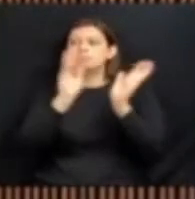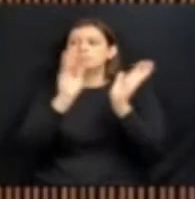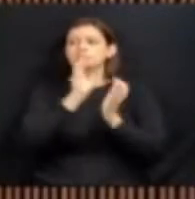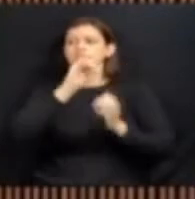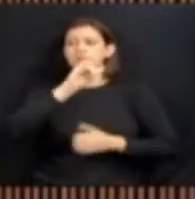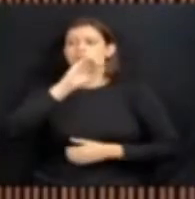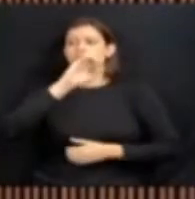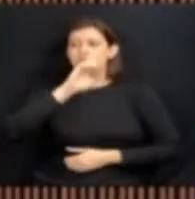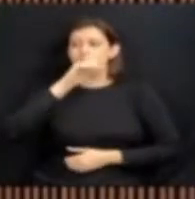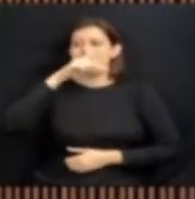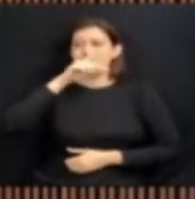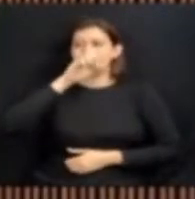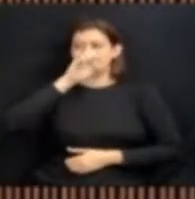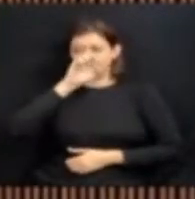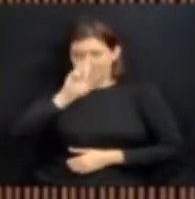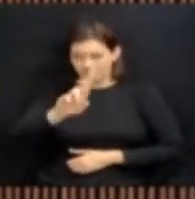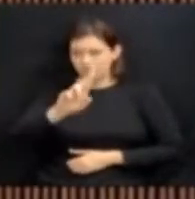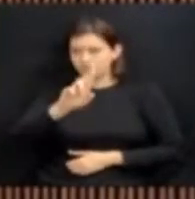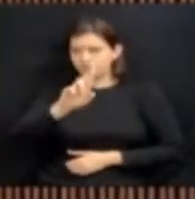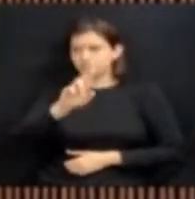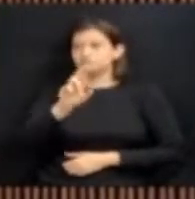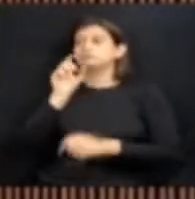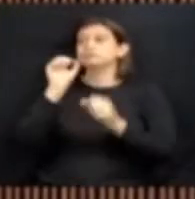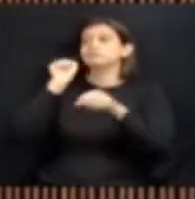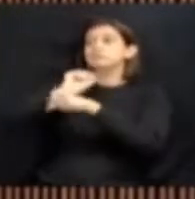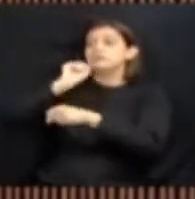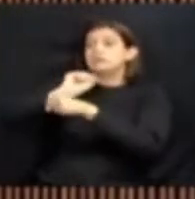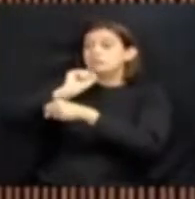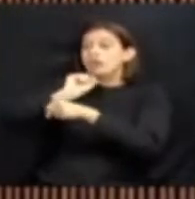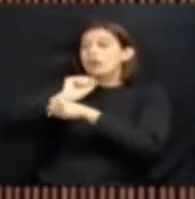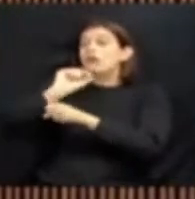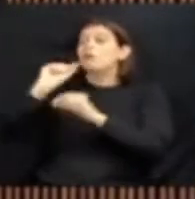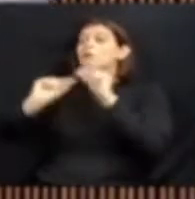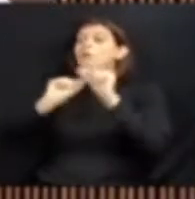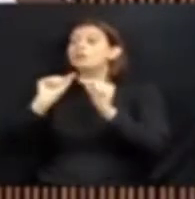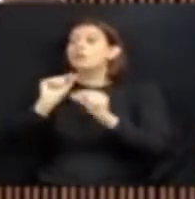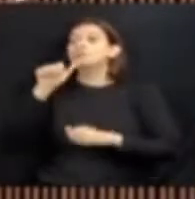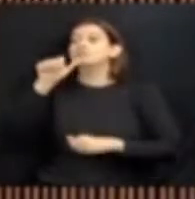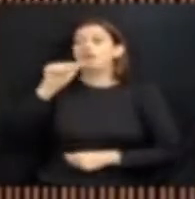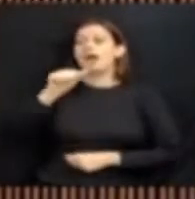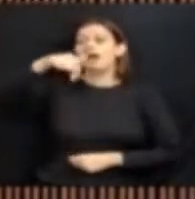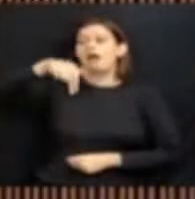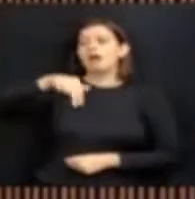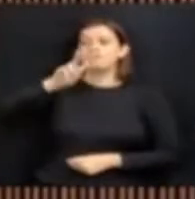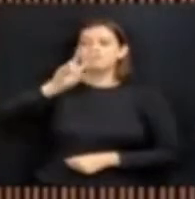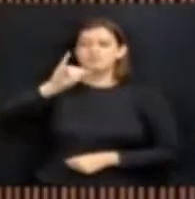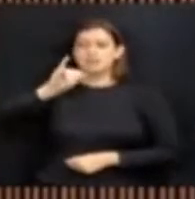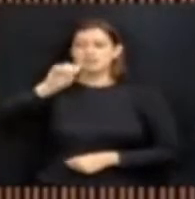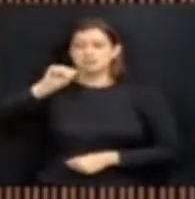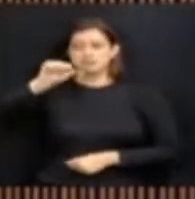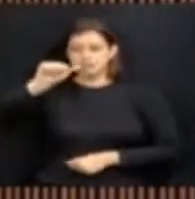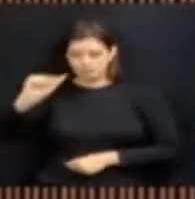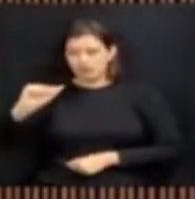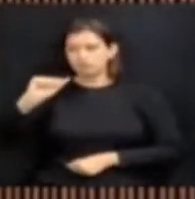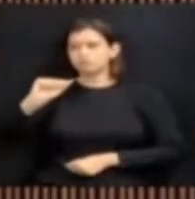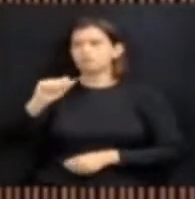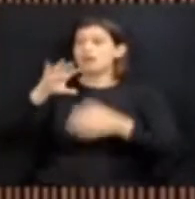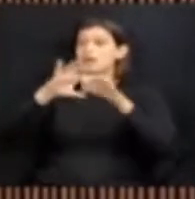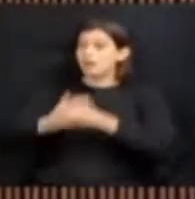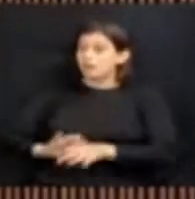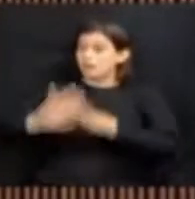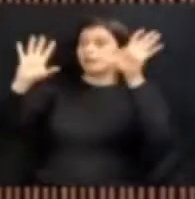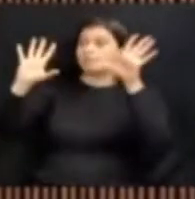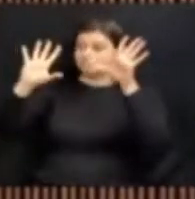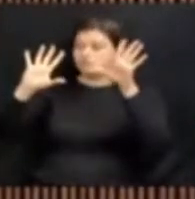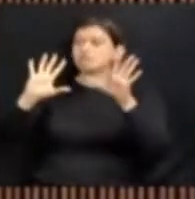a e na rua está no Brasil então perante isto nós fizemos reunião no dia trinta